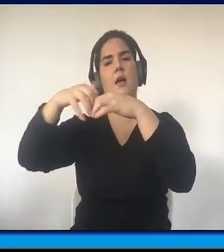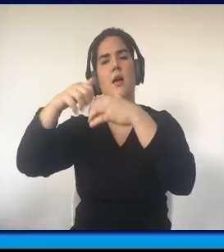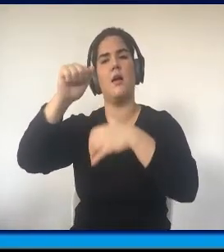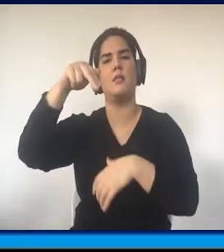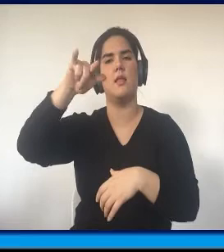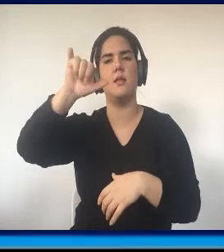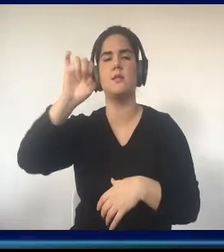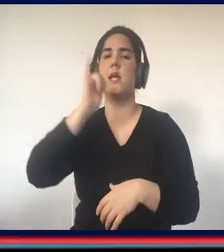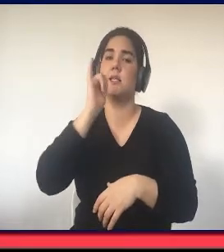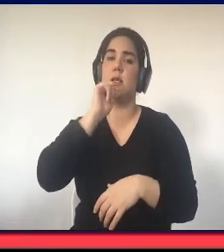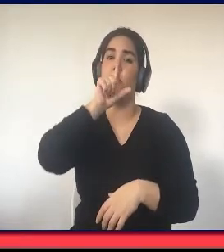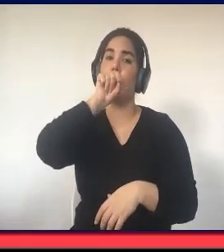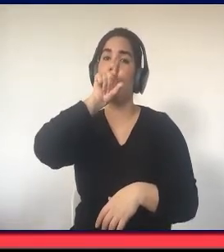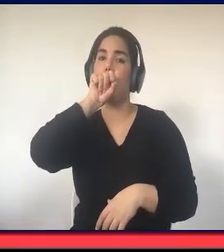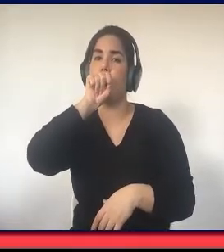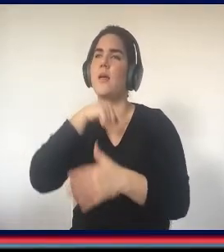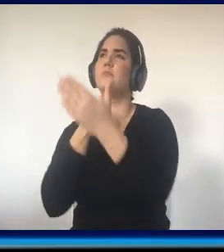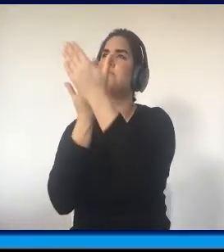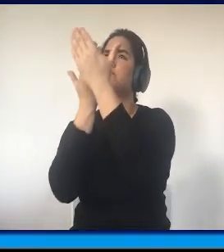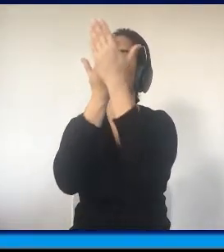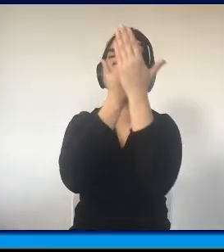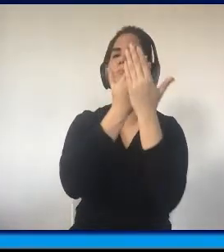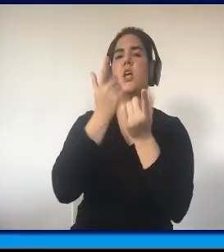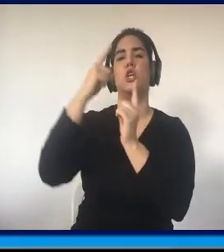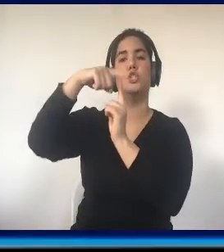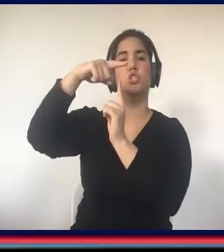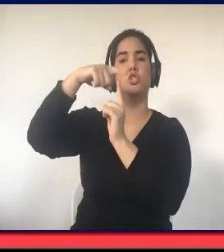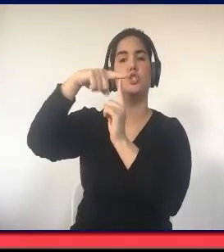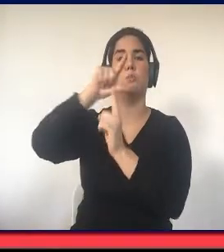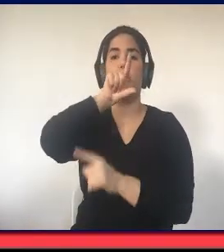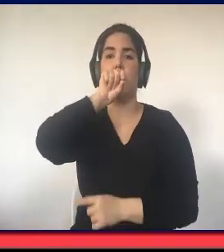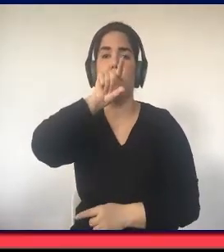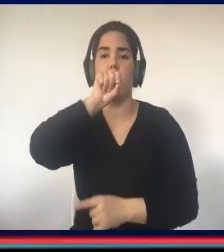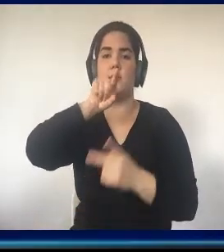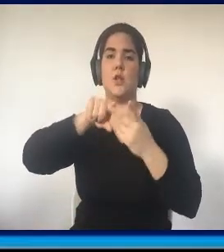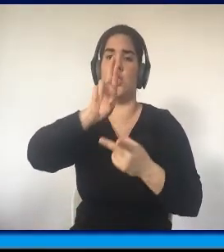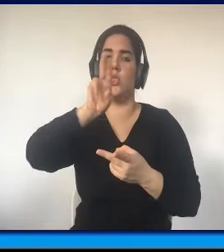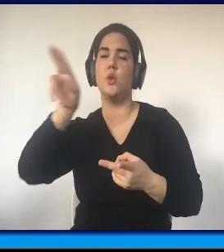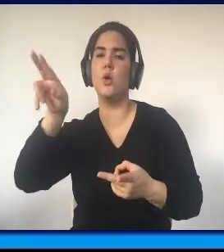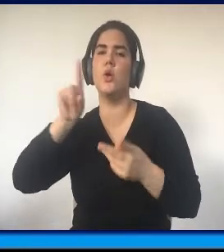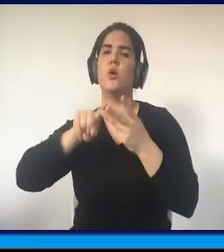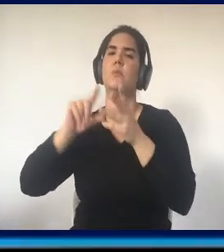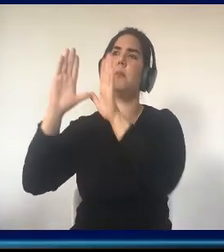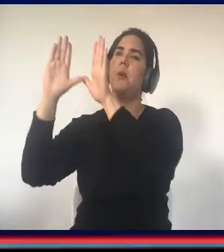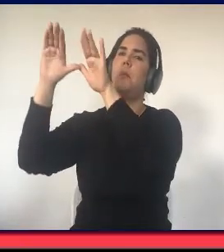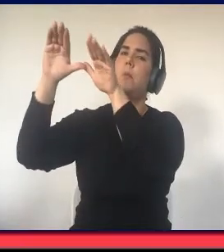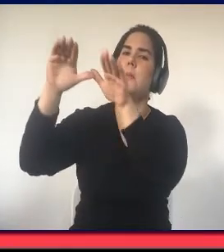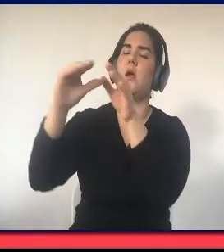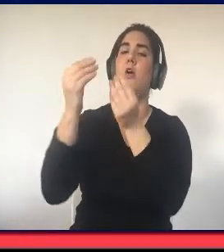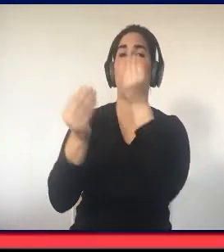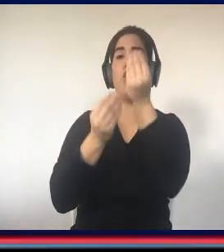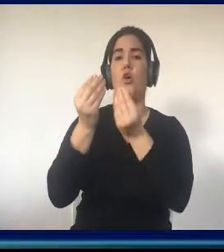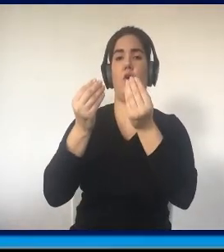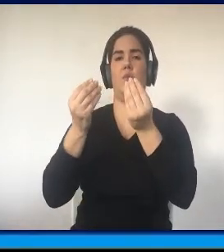todos os tipos de pássaro, a hora que ele vai vir, como que ele se reproduz, como que é as penas, eu sei tudo